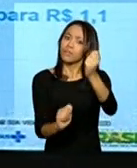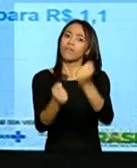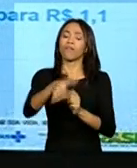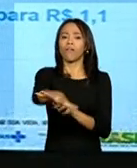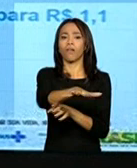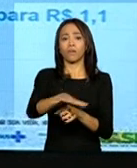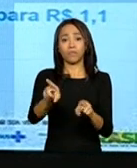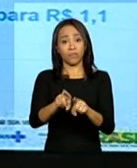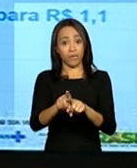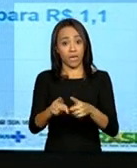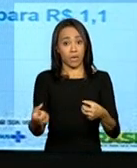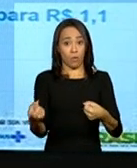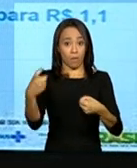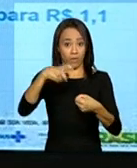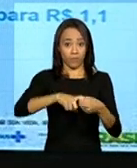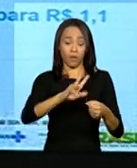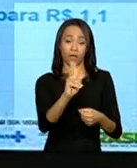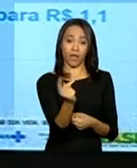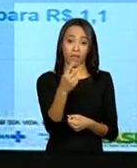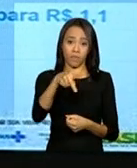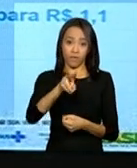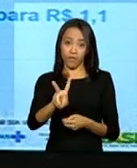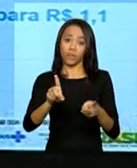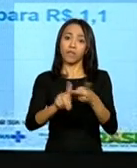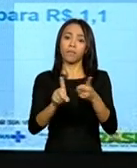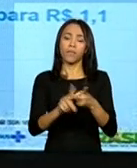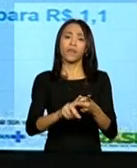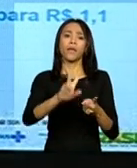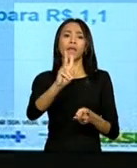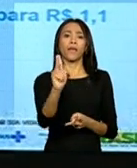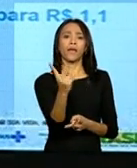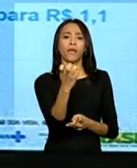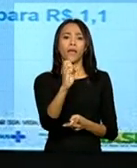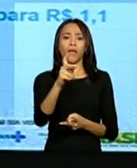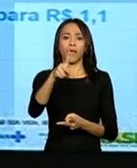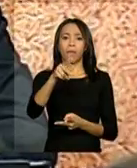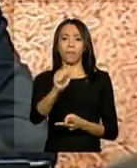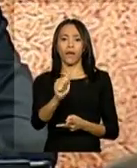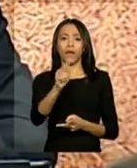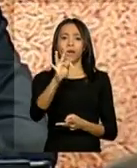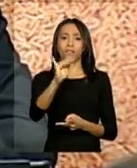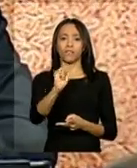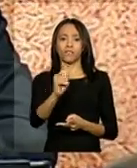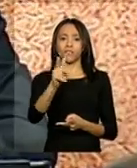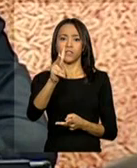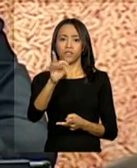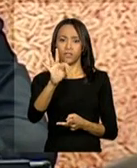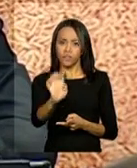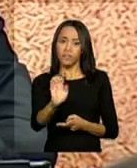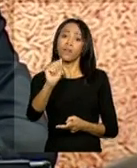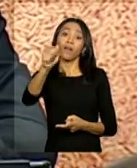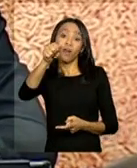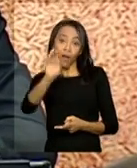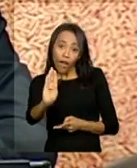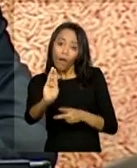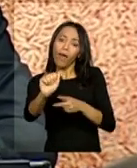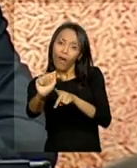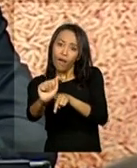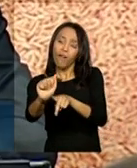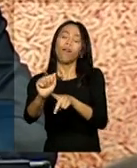parceria tanto do HPV quanto a hepatite A que são as últimas vacinas que nós estamos introduzindo no Programa Nacional de imunização